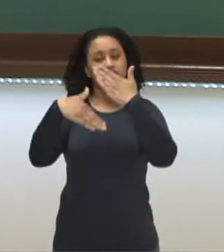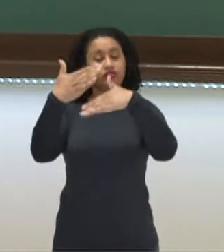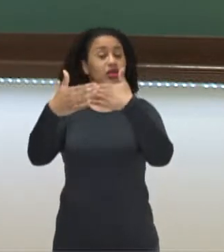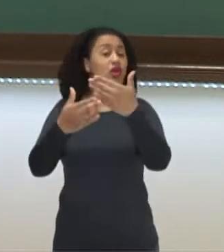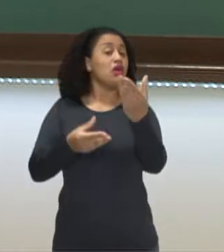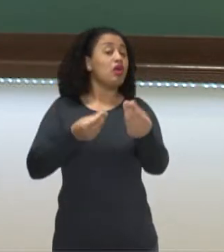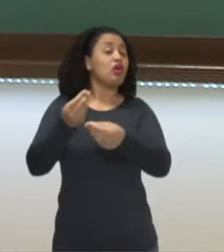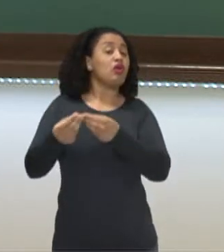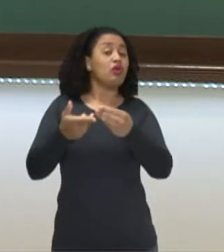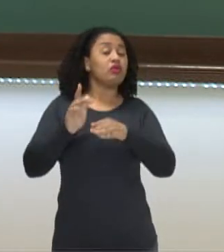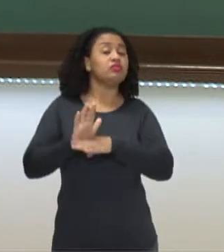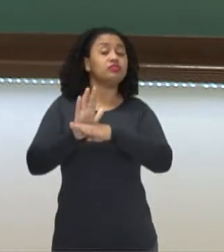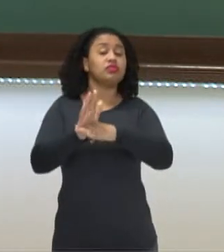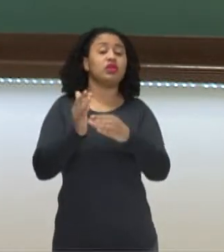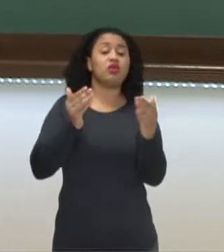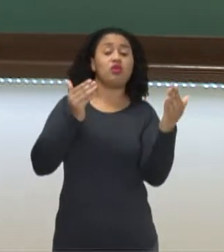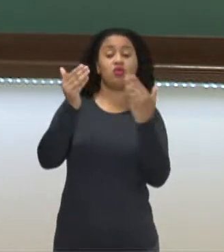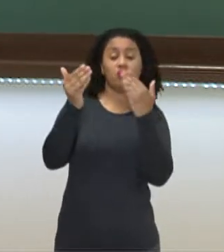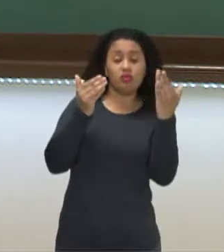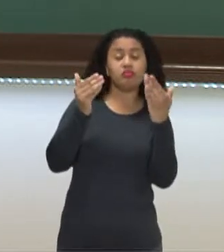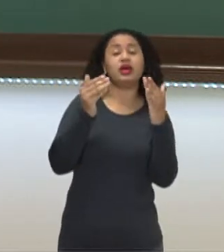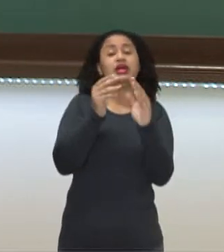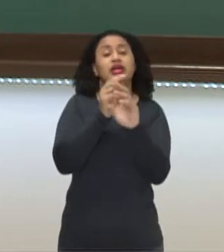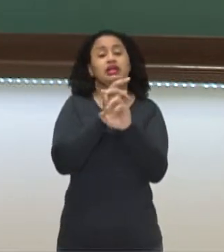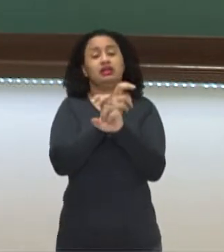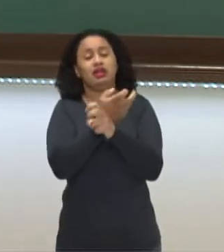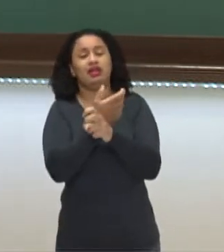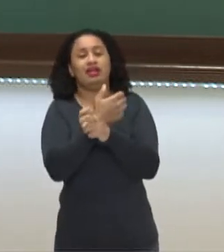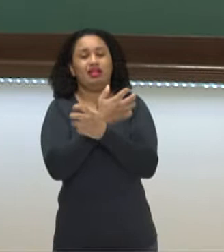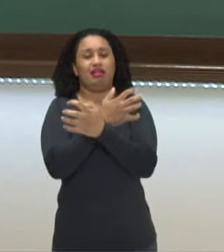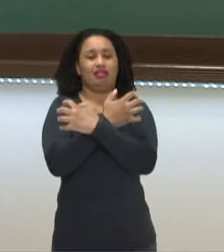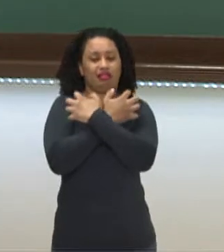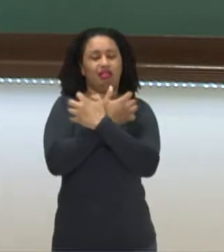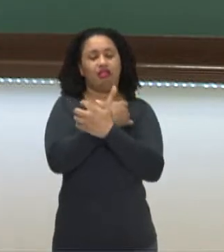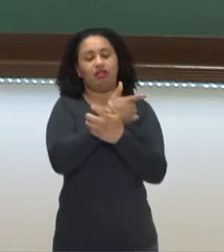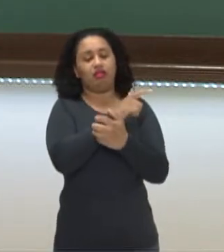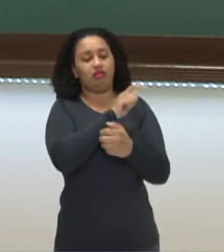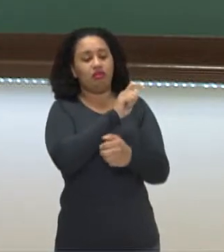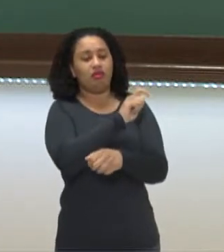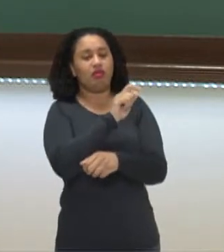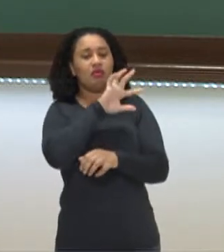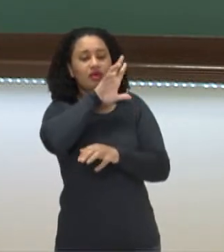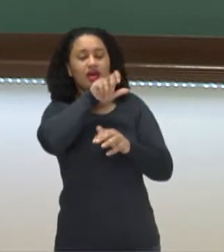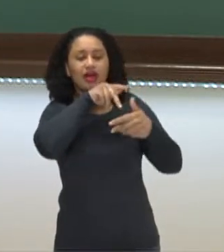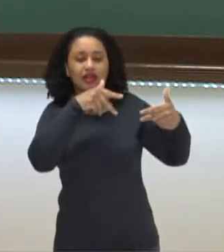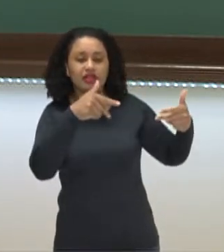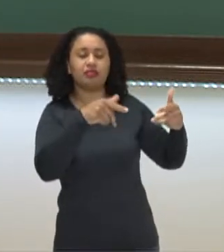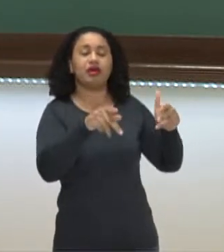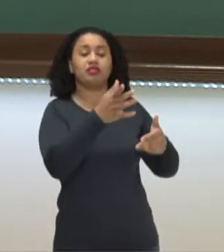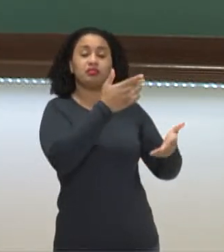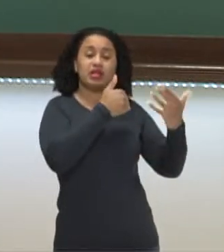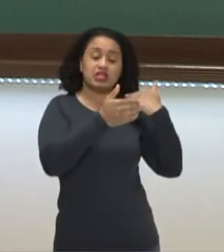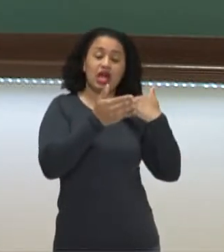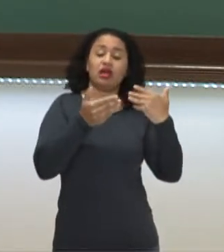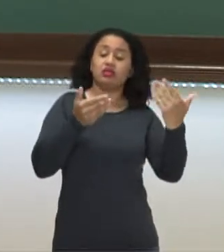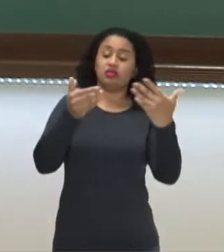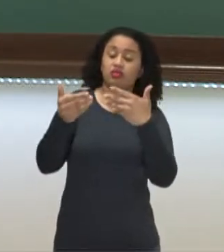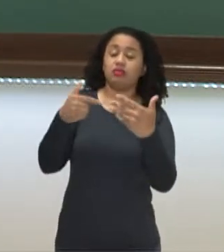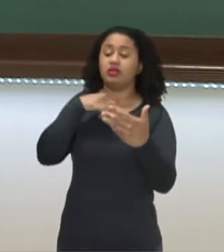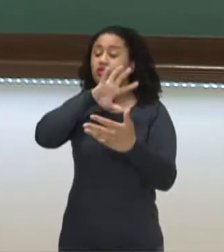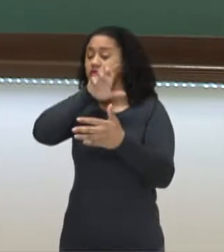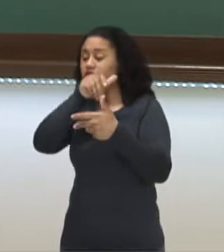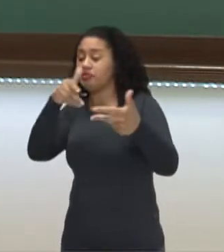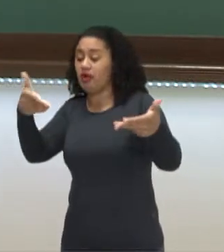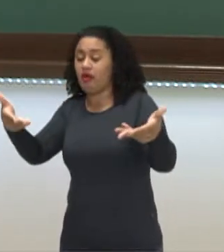ajudam? Comparando o esqueleto de um animal que viveu no passado com um animal atual, para compreender o